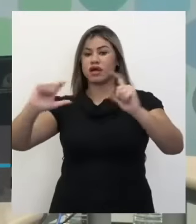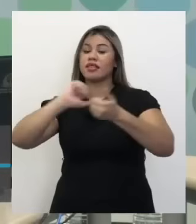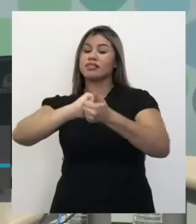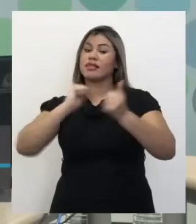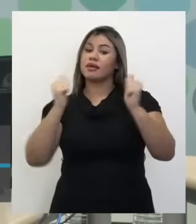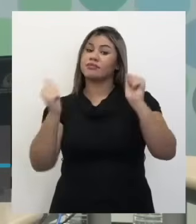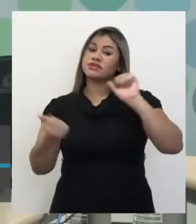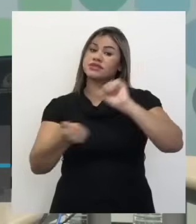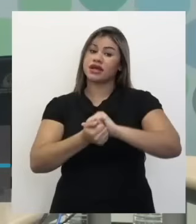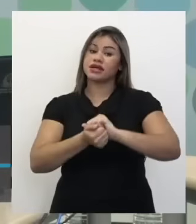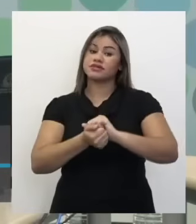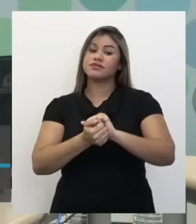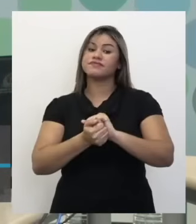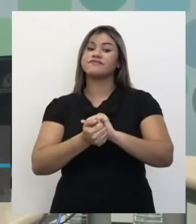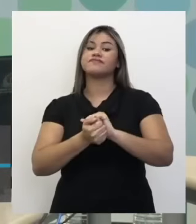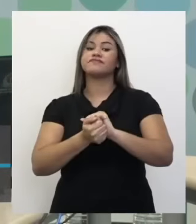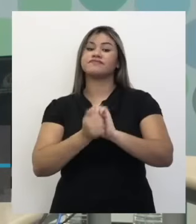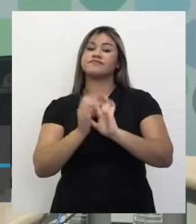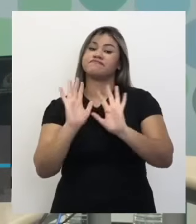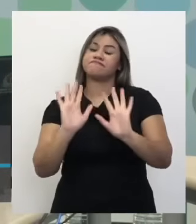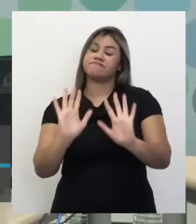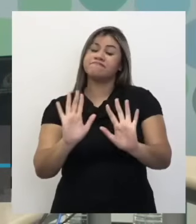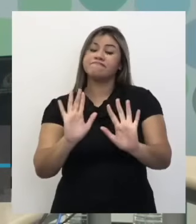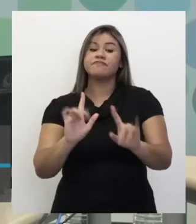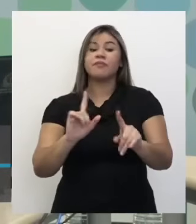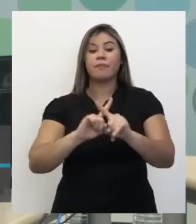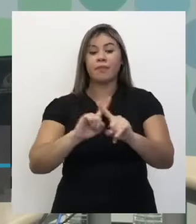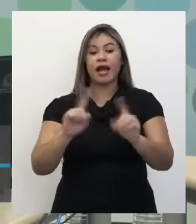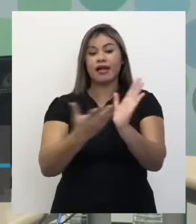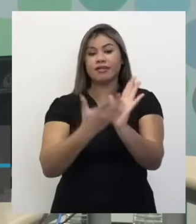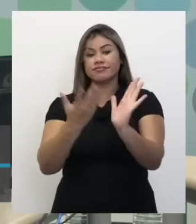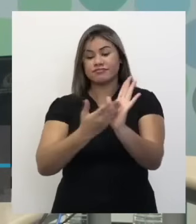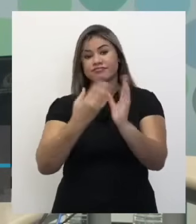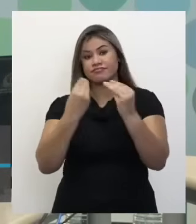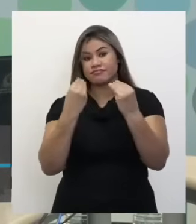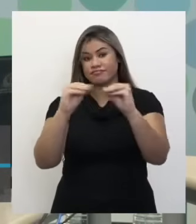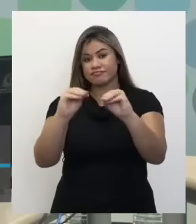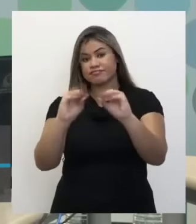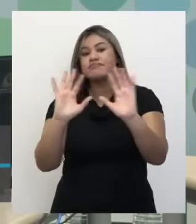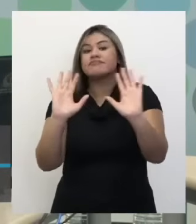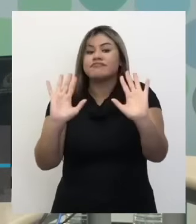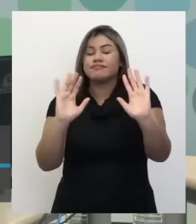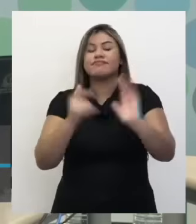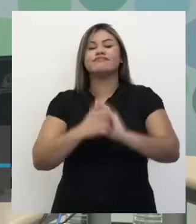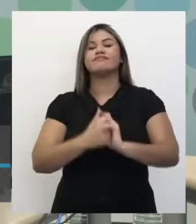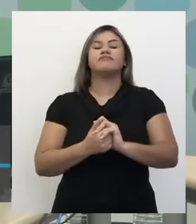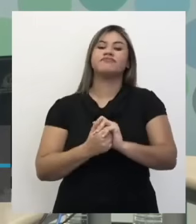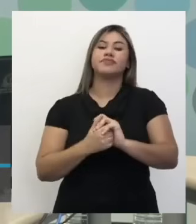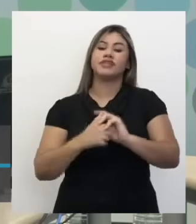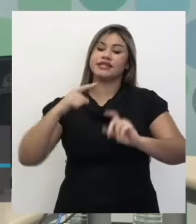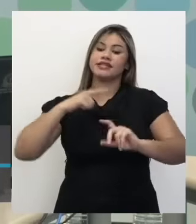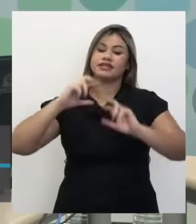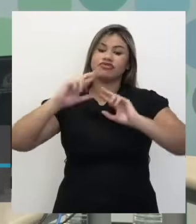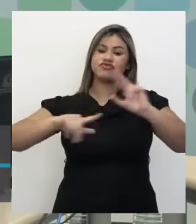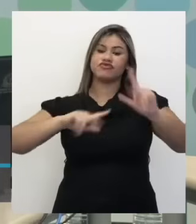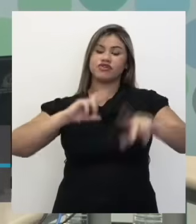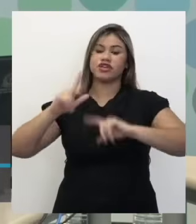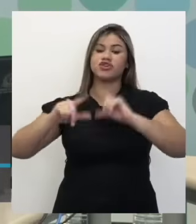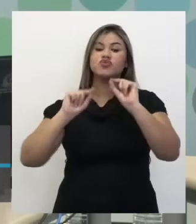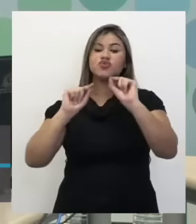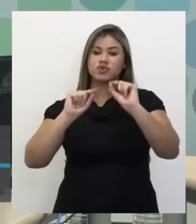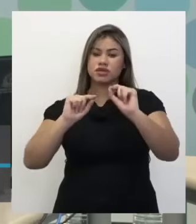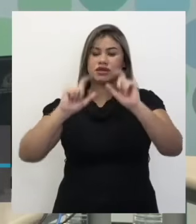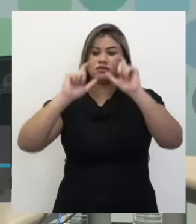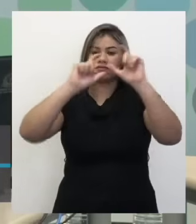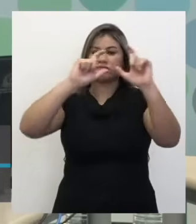material e originalmente ela venha diferente. Mas é assim que está no material, então é assim que a gente avalia. E tem uma diferença, assim, a posição